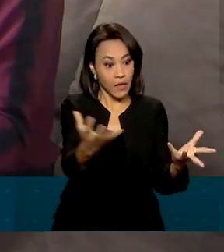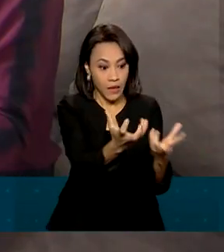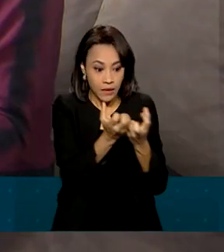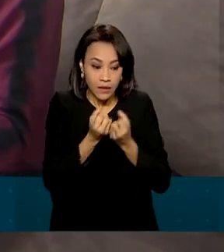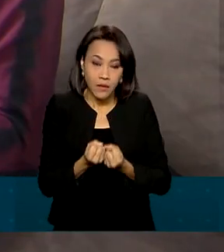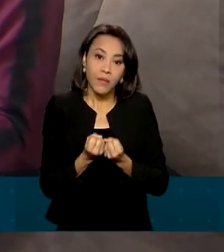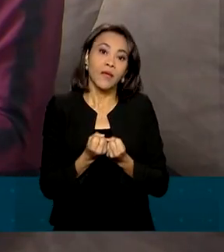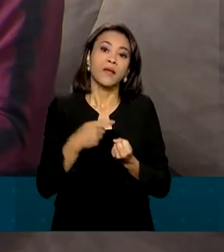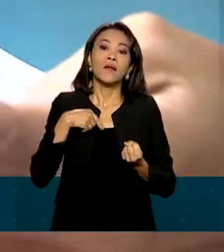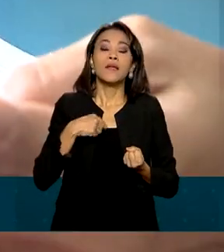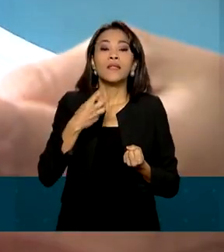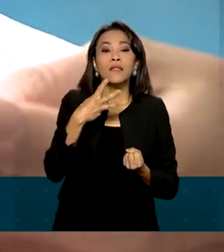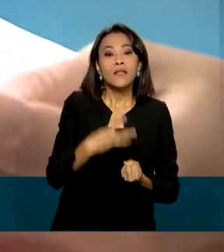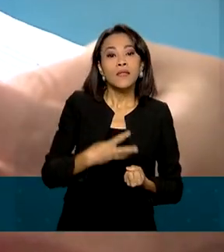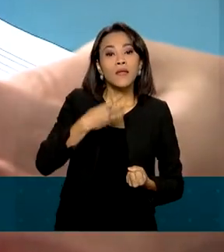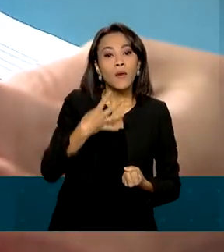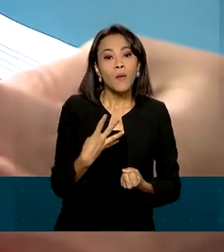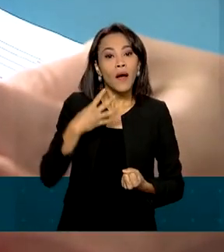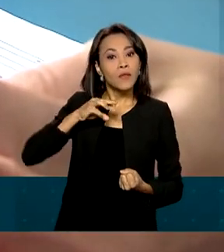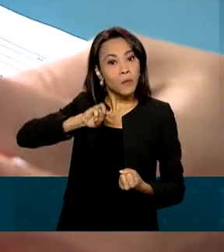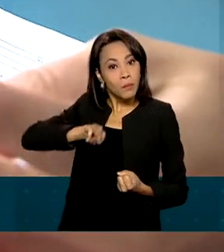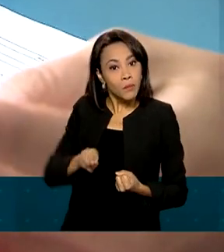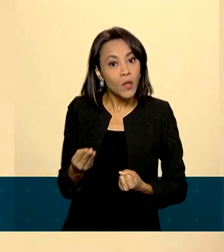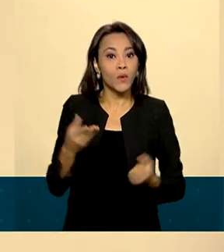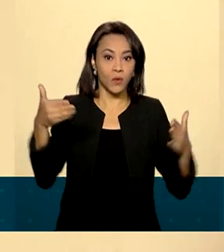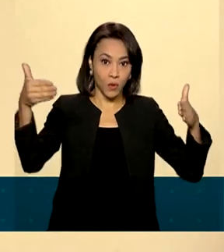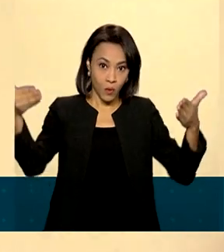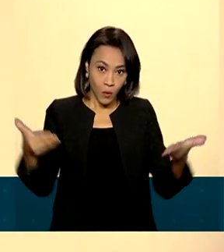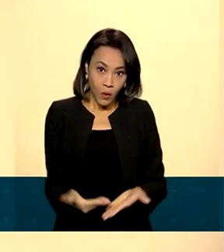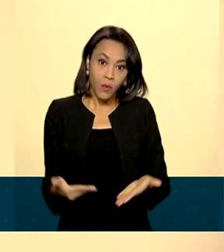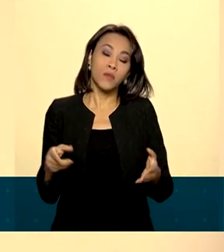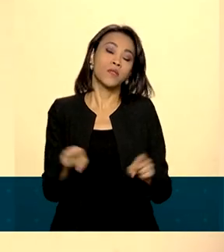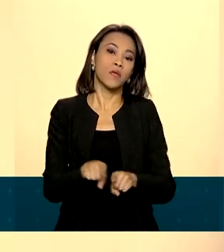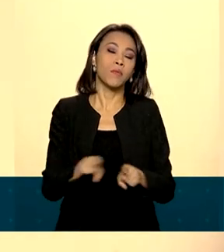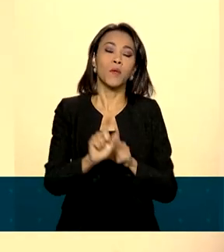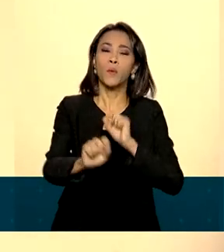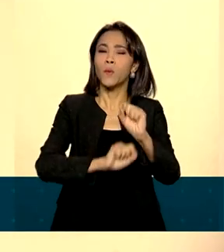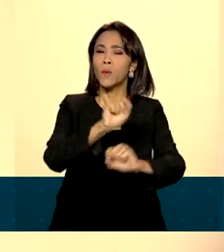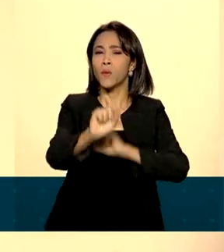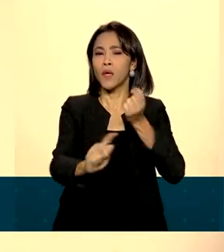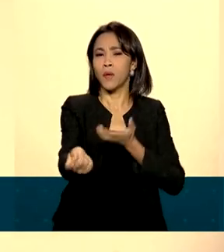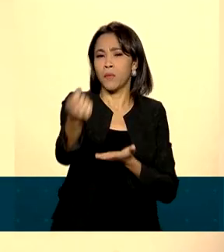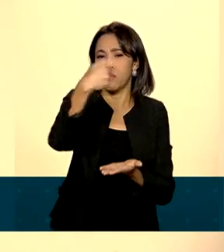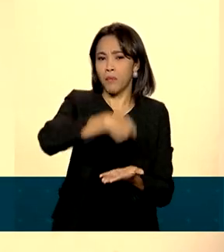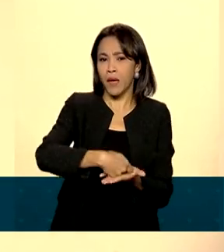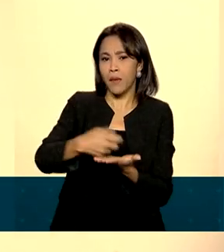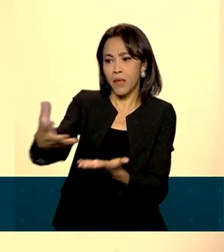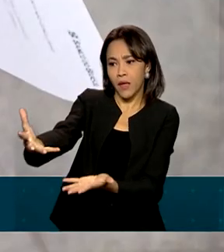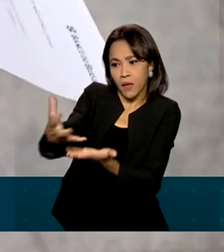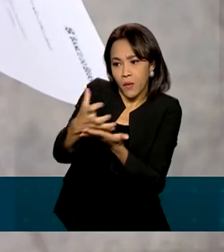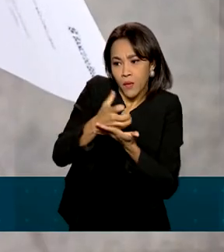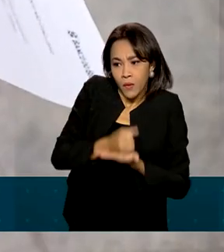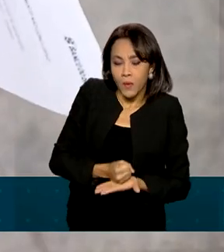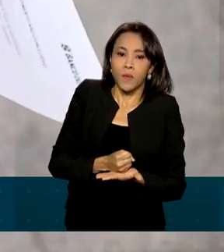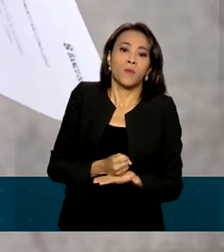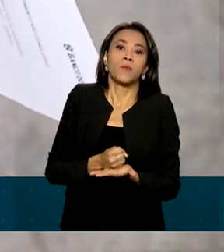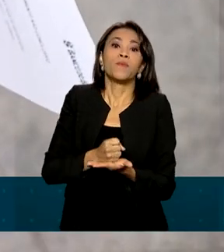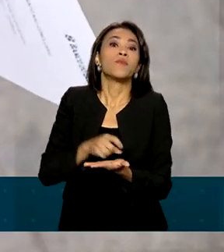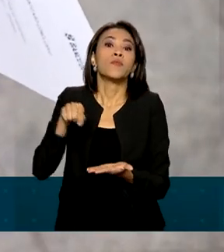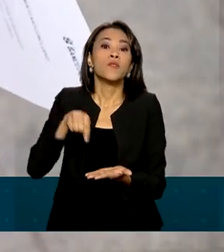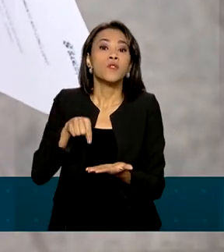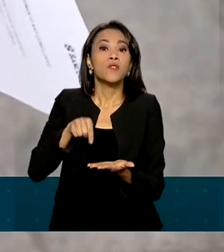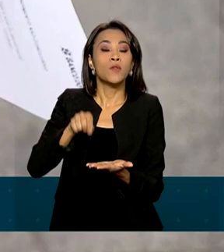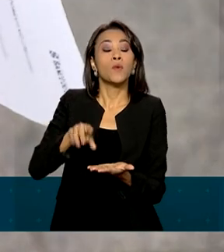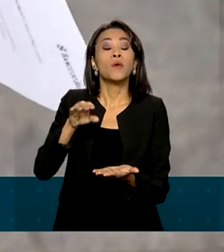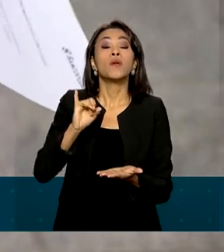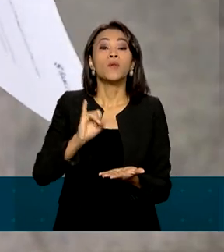aproximadamente 34 milhões e acontece hoje também nem o pagamento da Restituição do Imposto de Renda referente